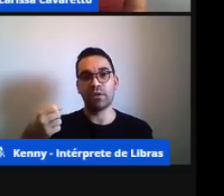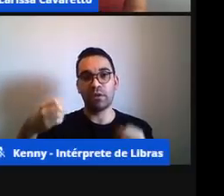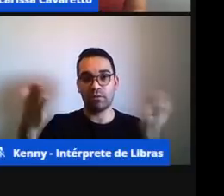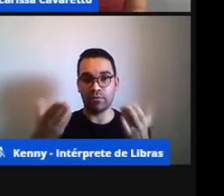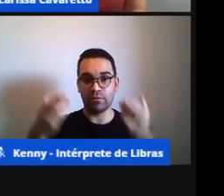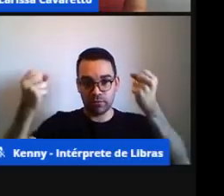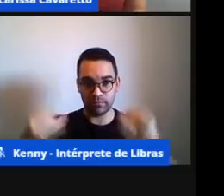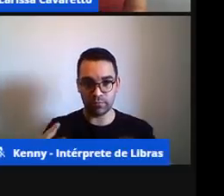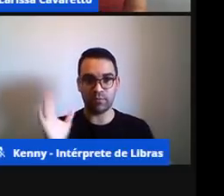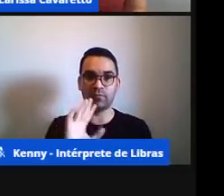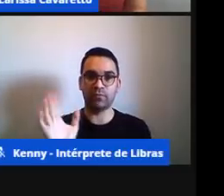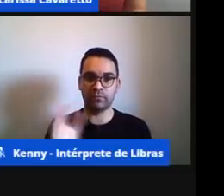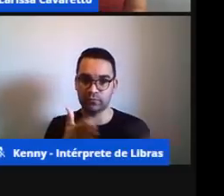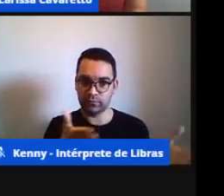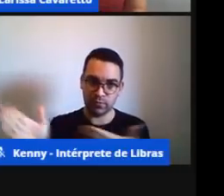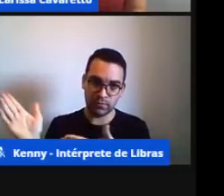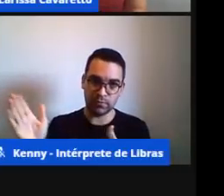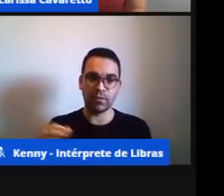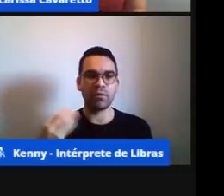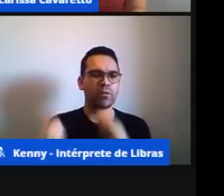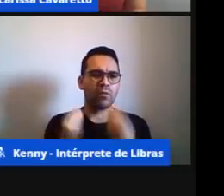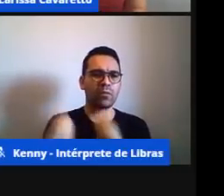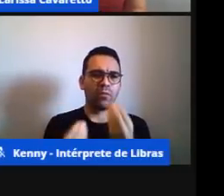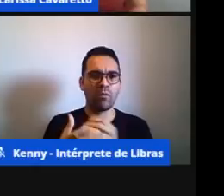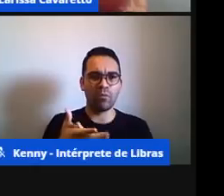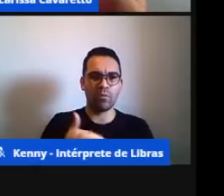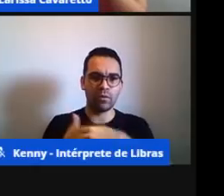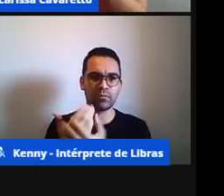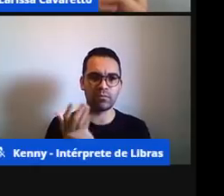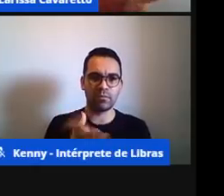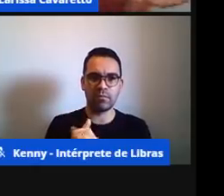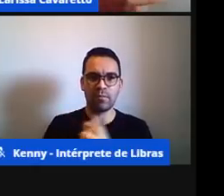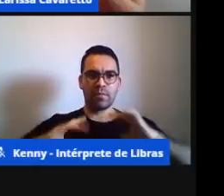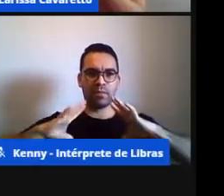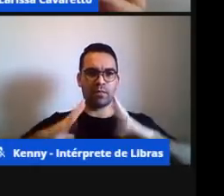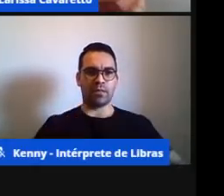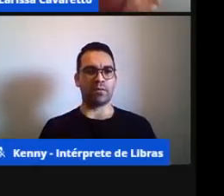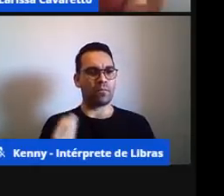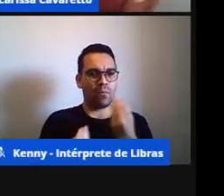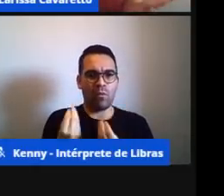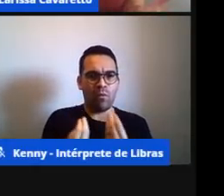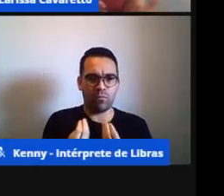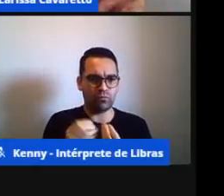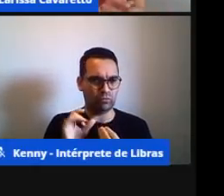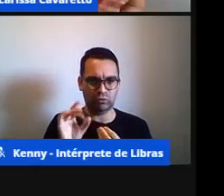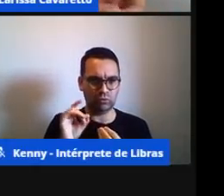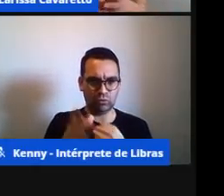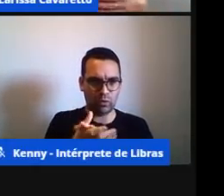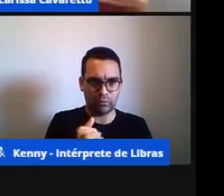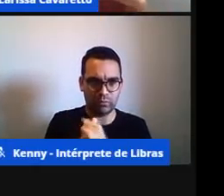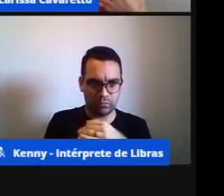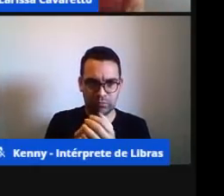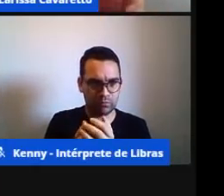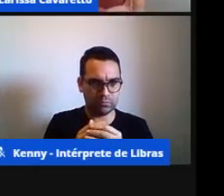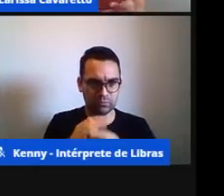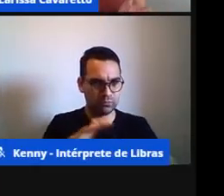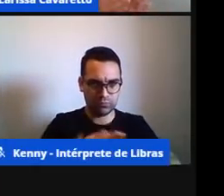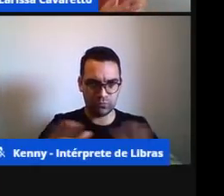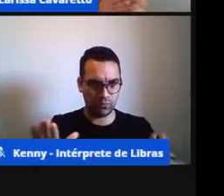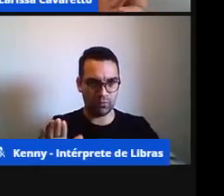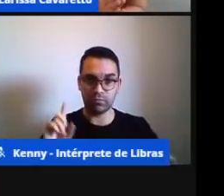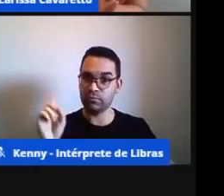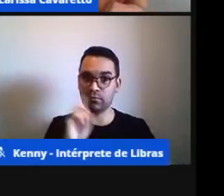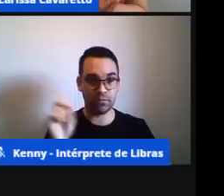esse vídeo traz a forma em que a mão deve ser higienizada. Não é simplesmente esfregar uma mão na outra de qualquer forma. Existe uma